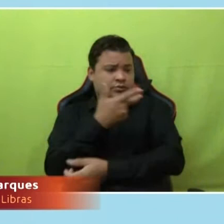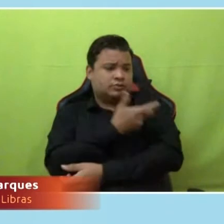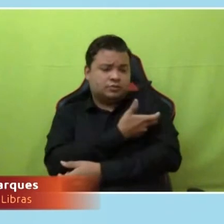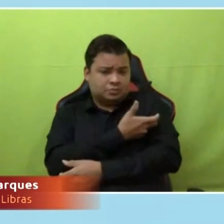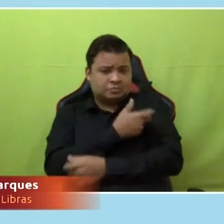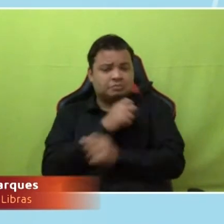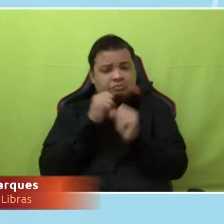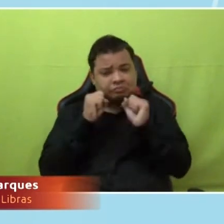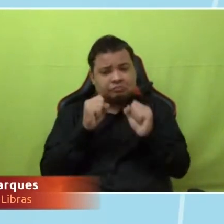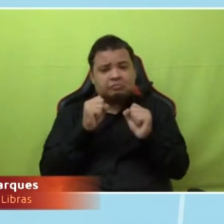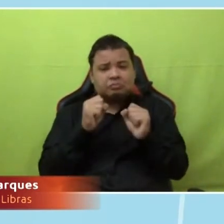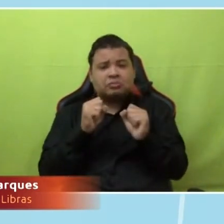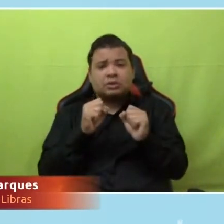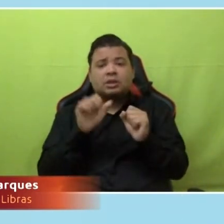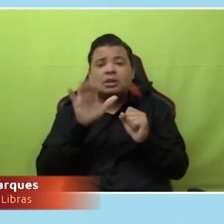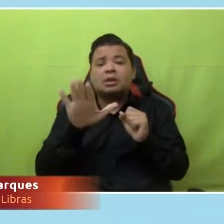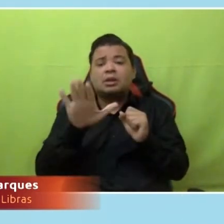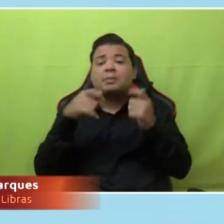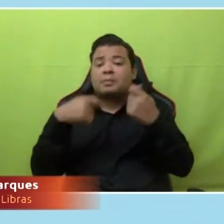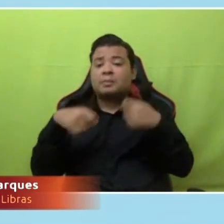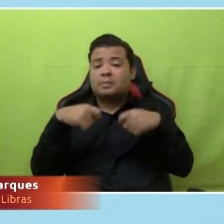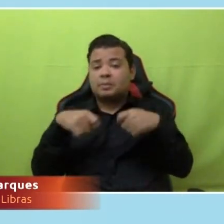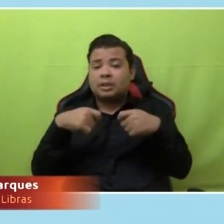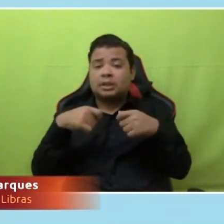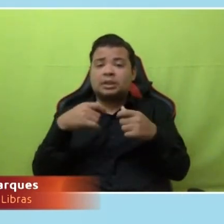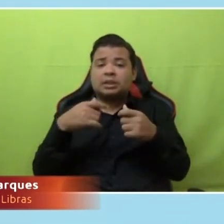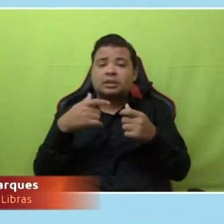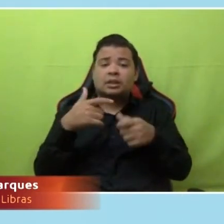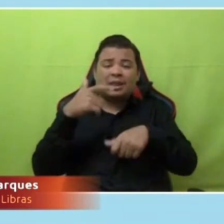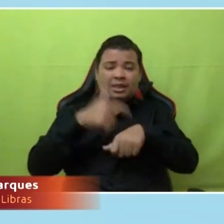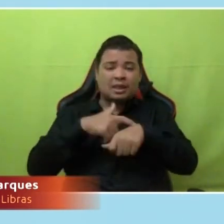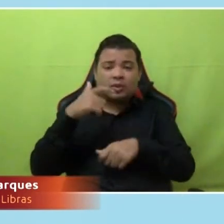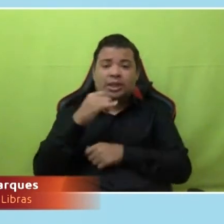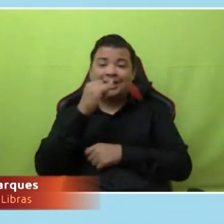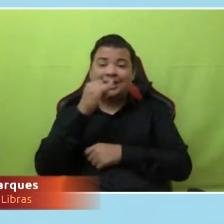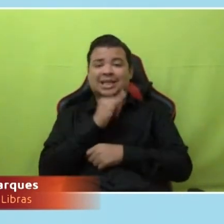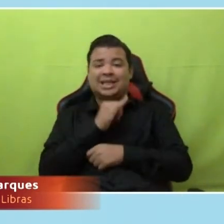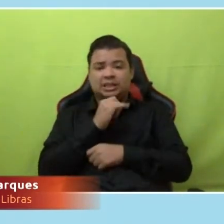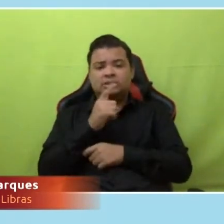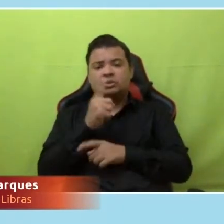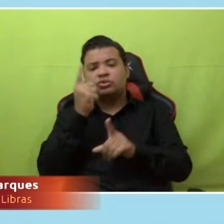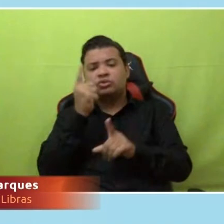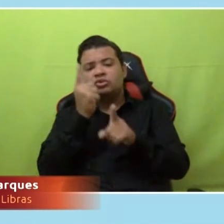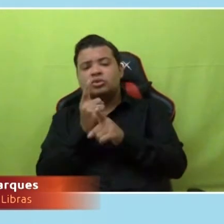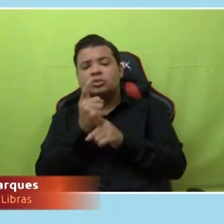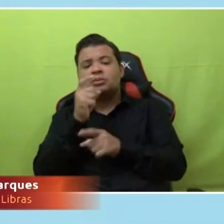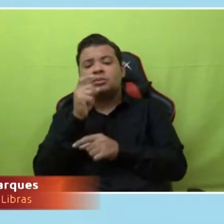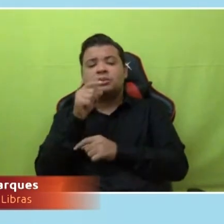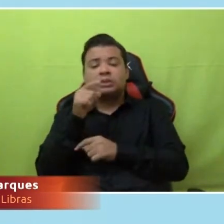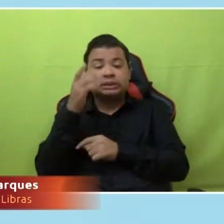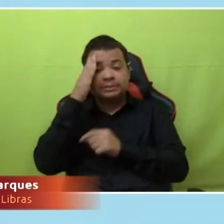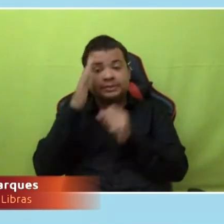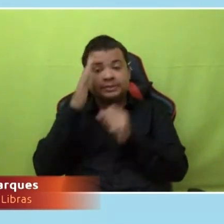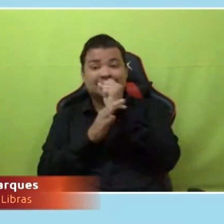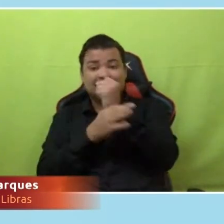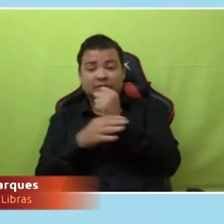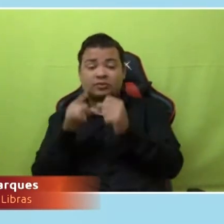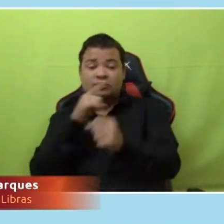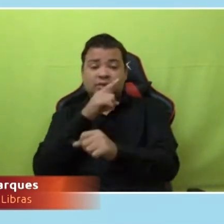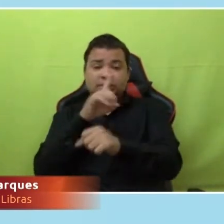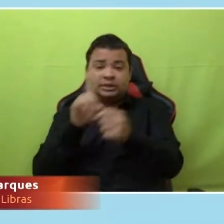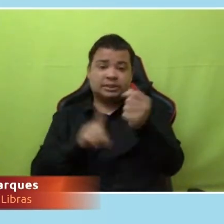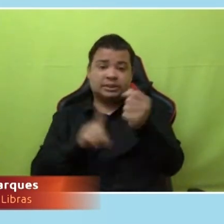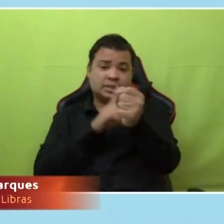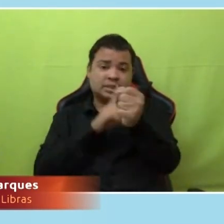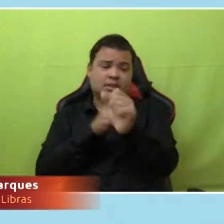ter um teste ou fazer na hora o teste para dizer que você, para ter essa segurança que você já teve dengue